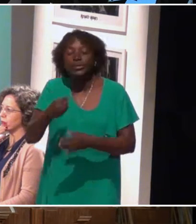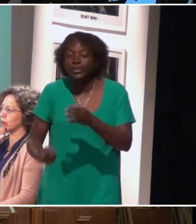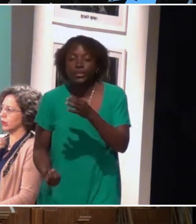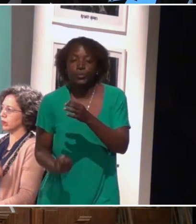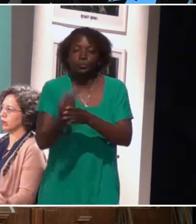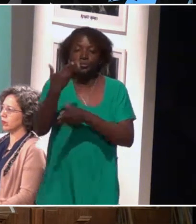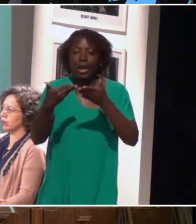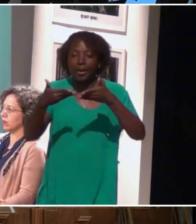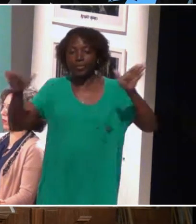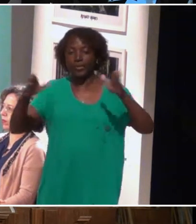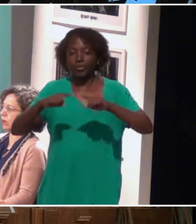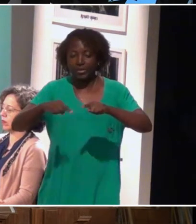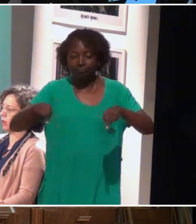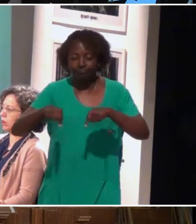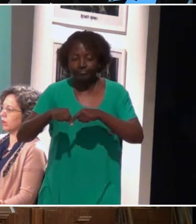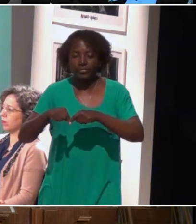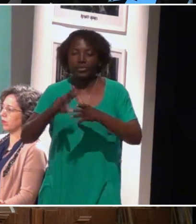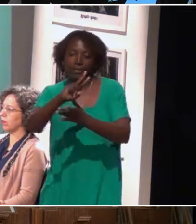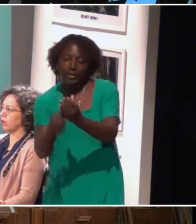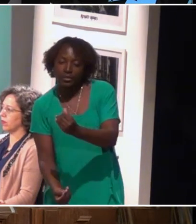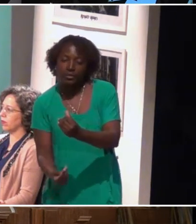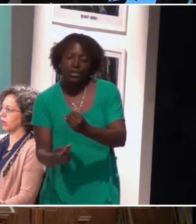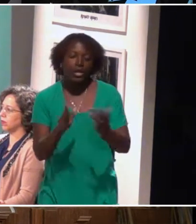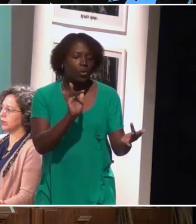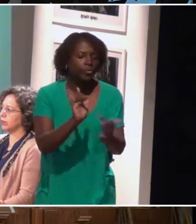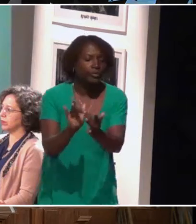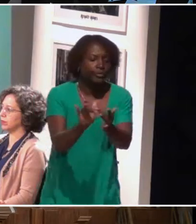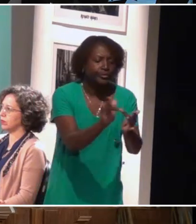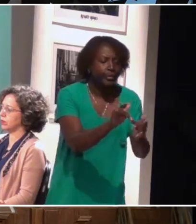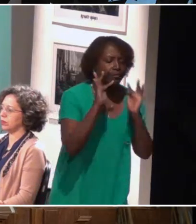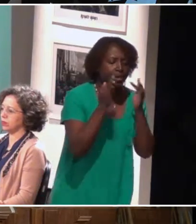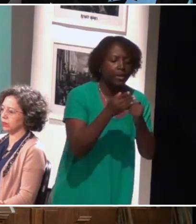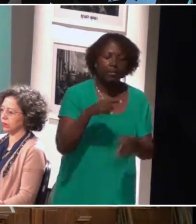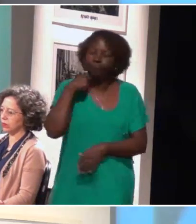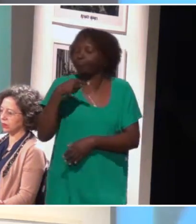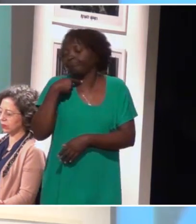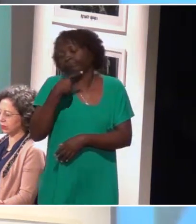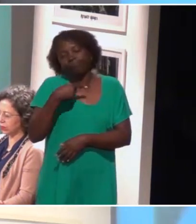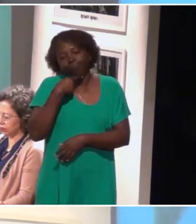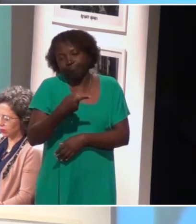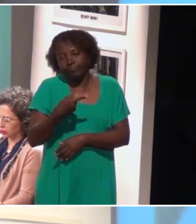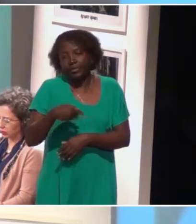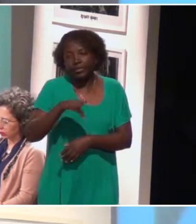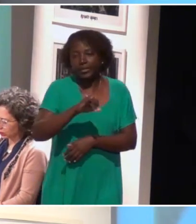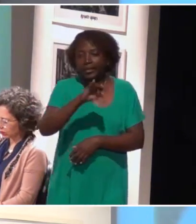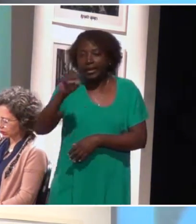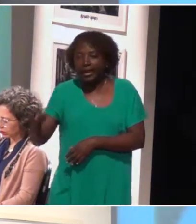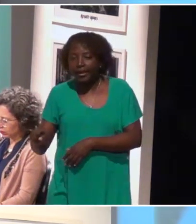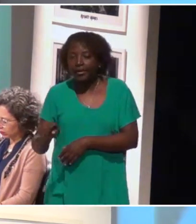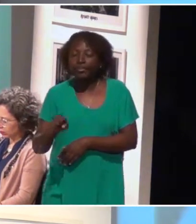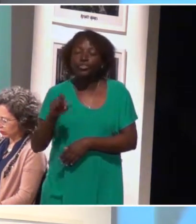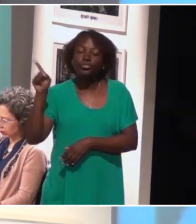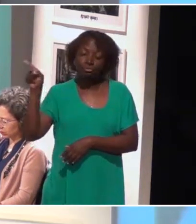Concluímos o projeto, fizemos contato com a família, mas não foi possível. E aí, o CAIS de Cruzeiro do Sul,